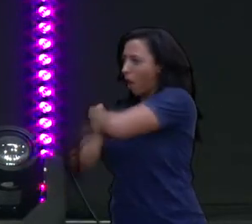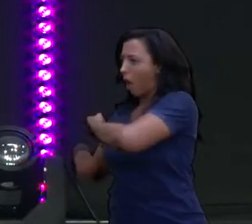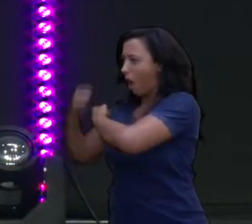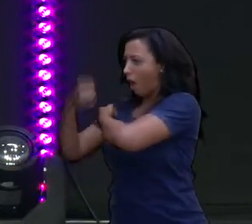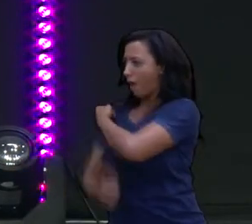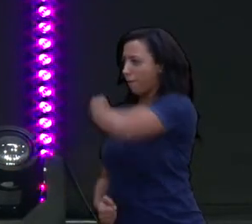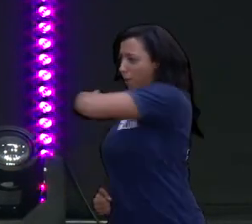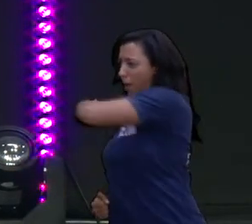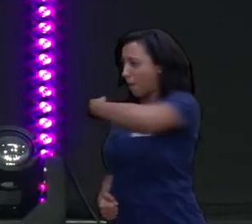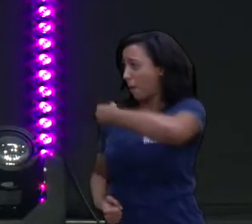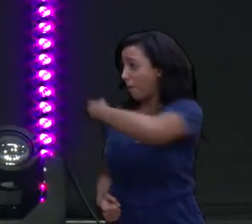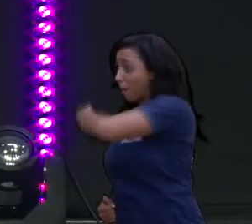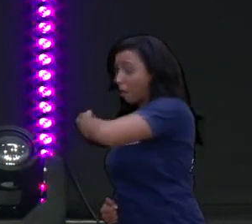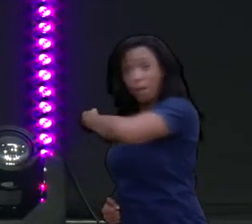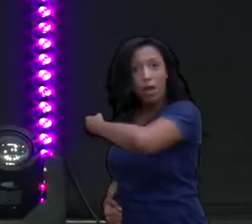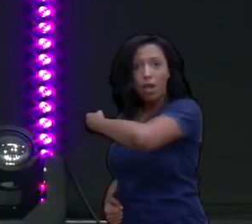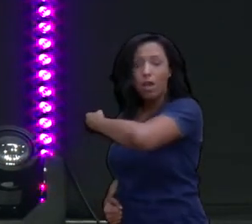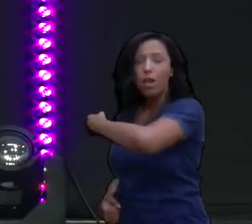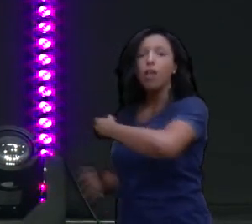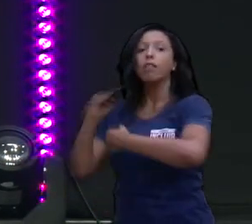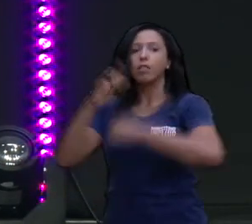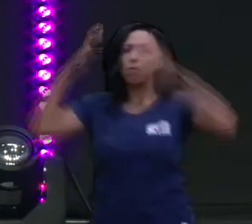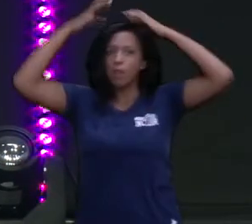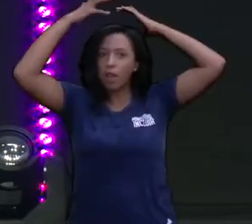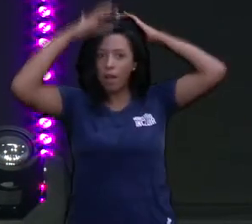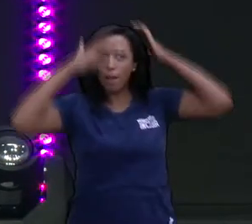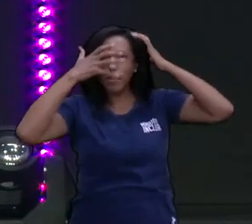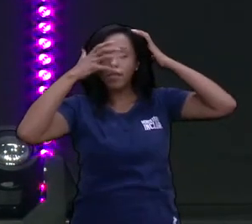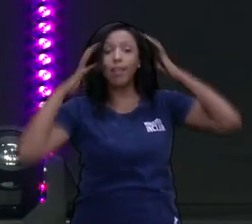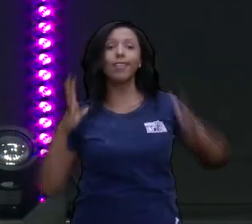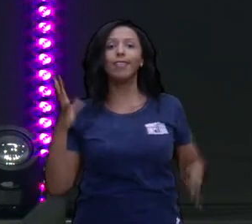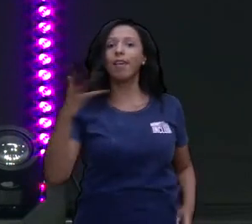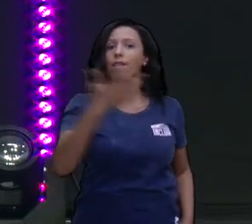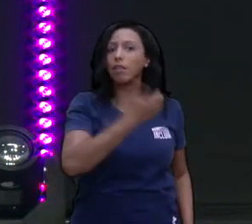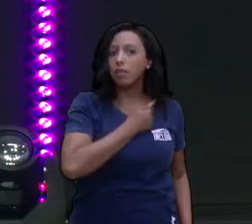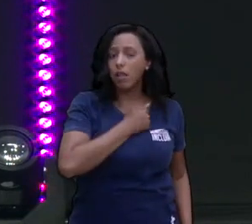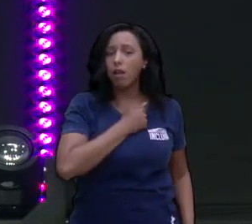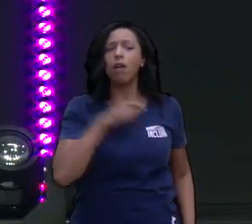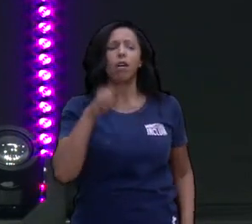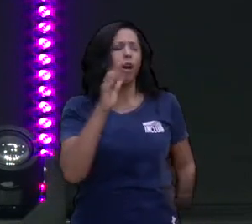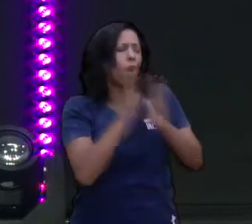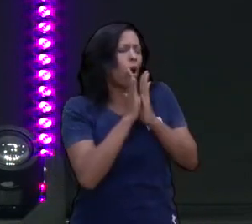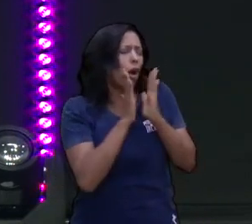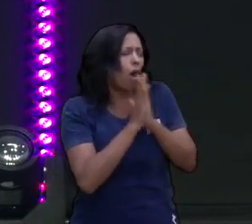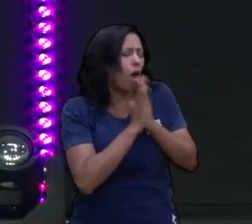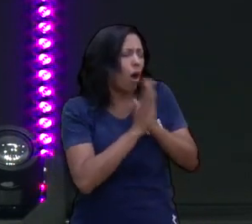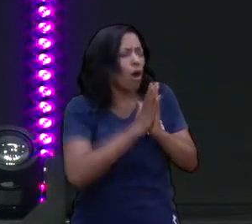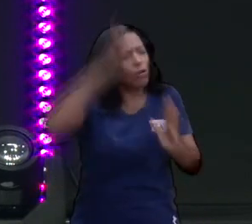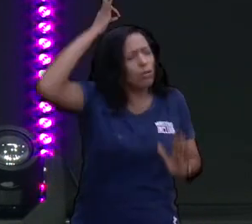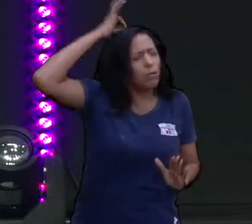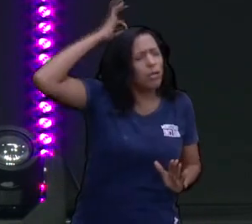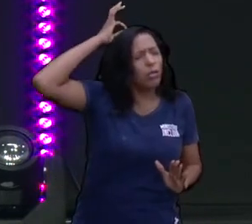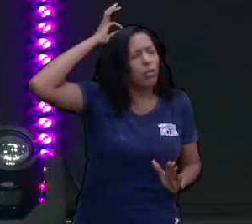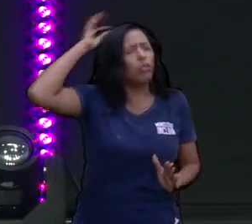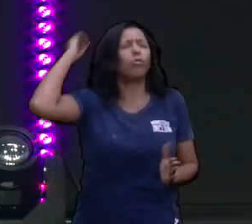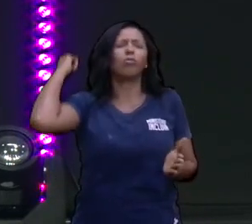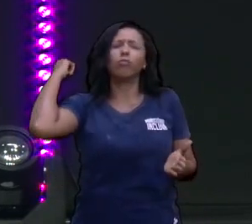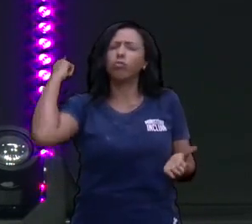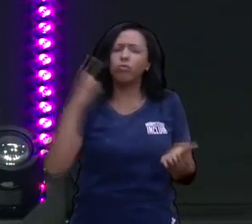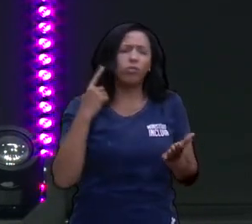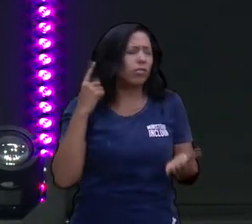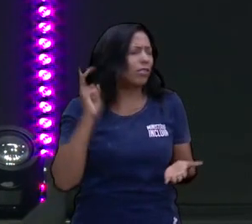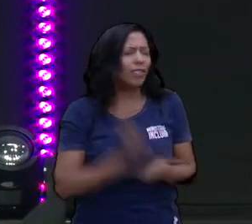EA espada do espírito que é a palavra de Deus ou aí no espírito em todas as ocasiões com toda oração